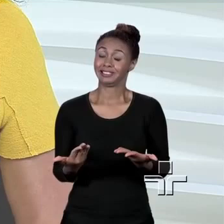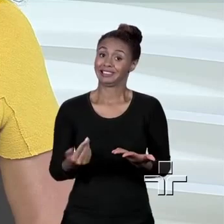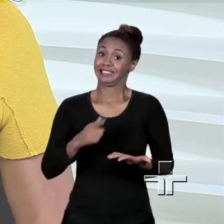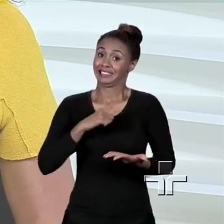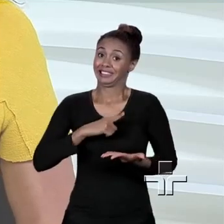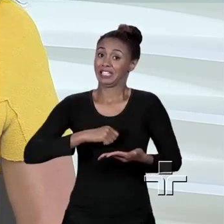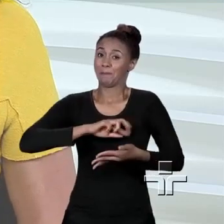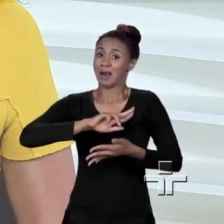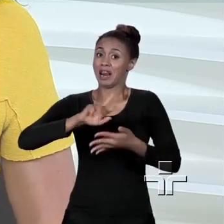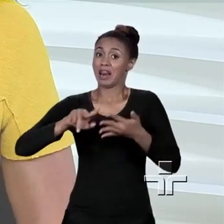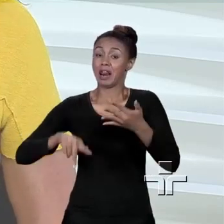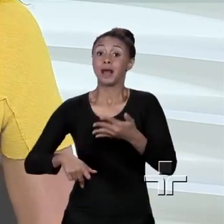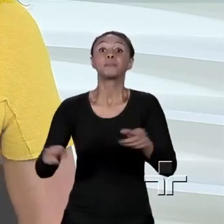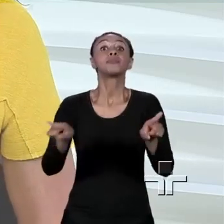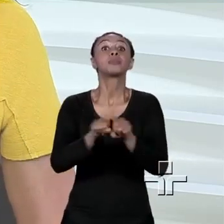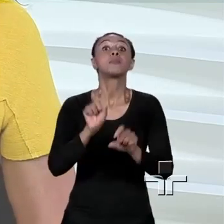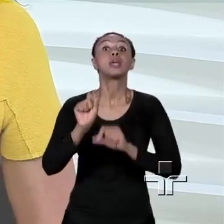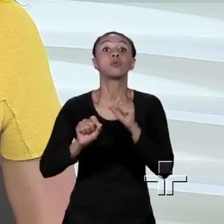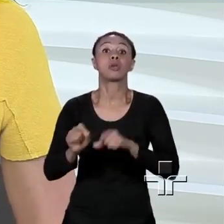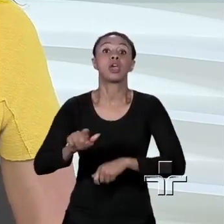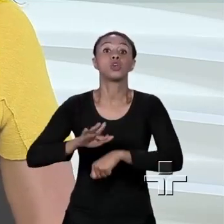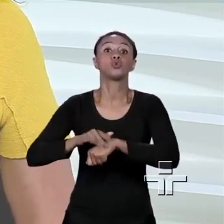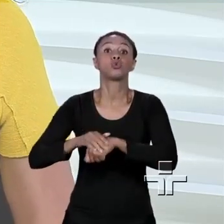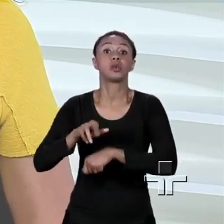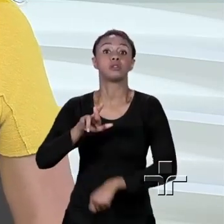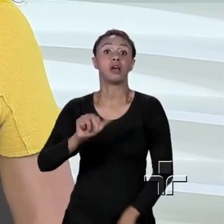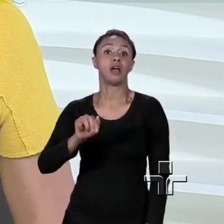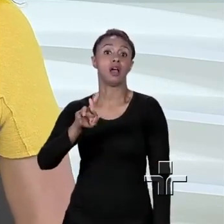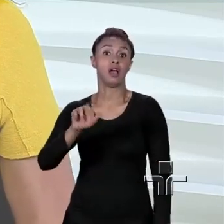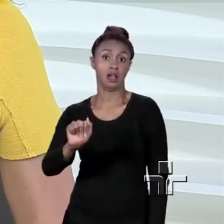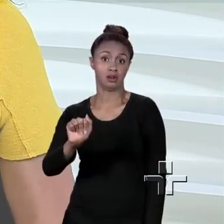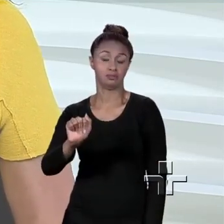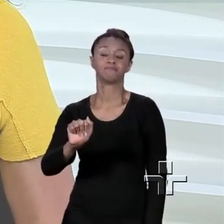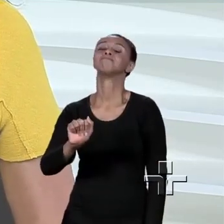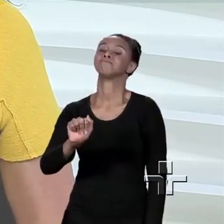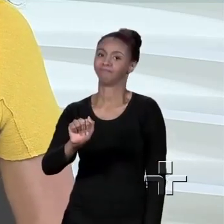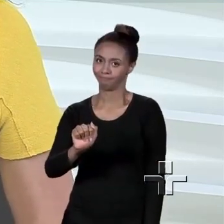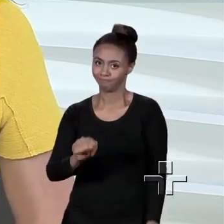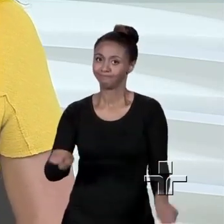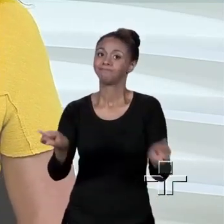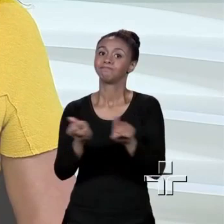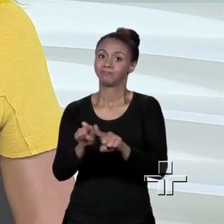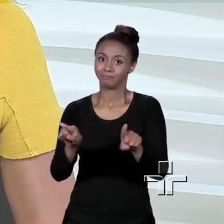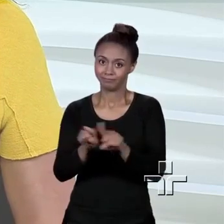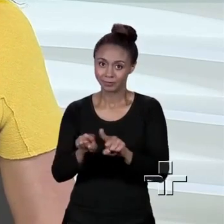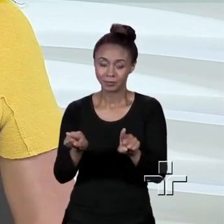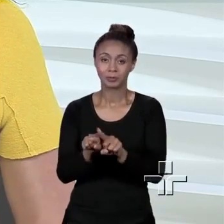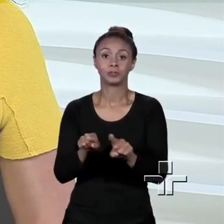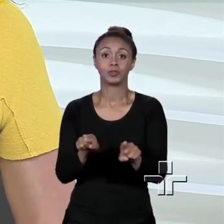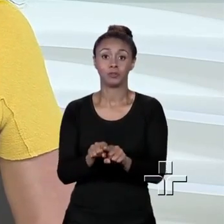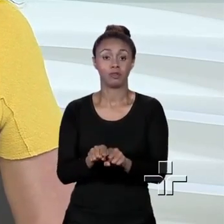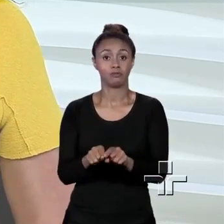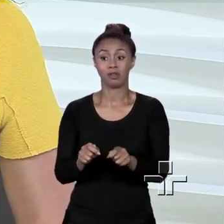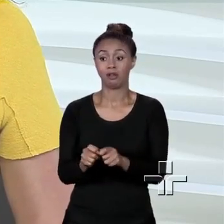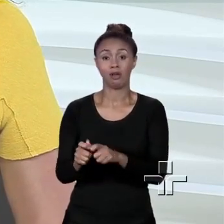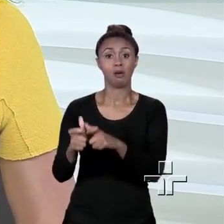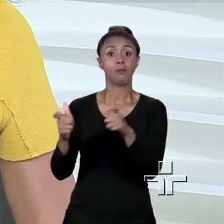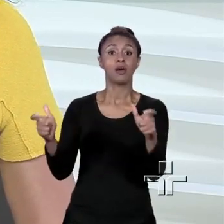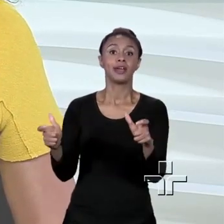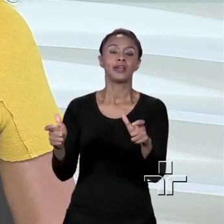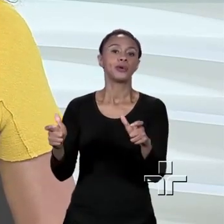têm doenças raras, que isso, assim, pelo menos 70% delas acabam adquirindo